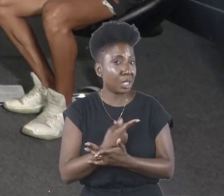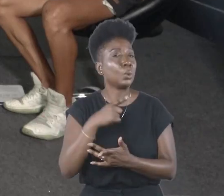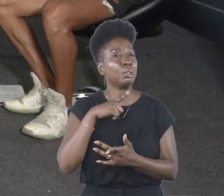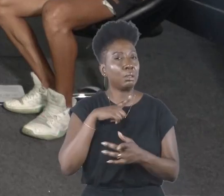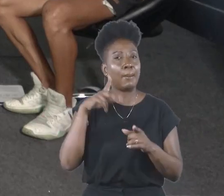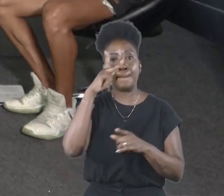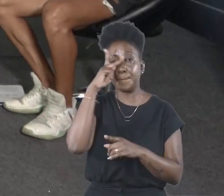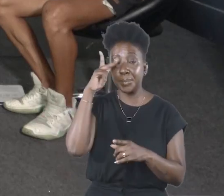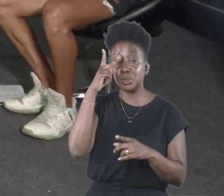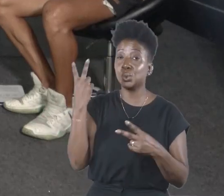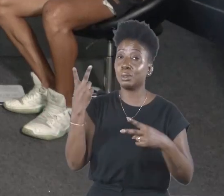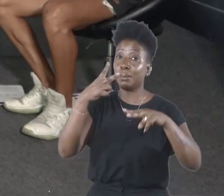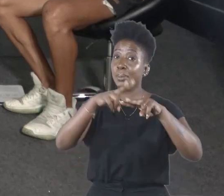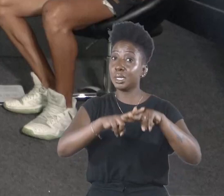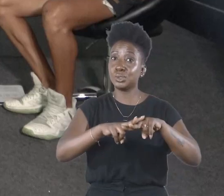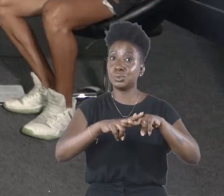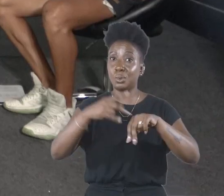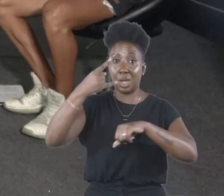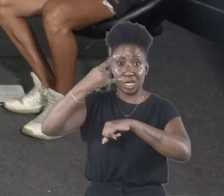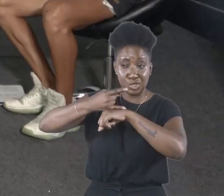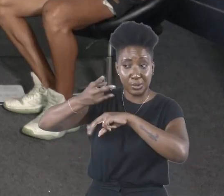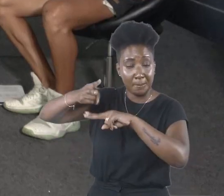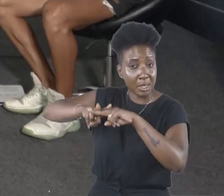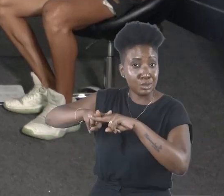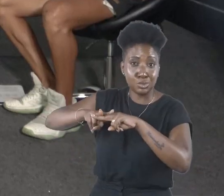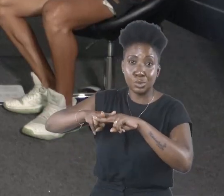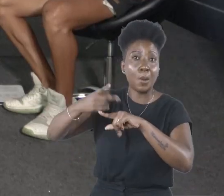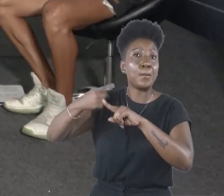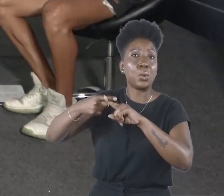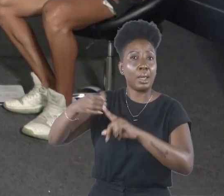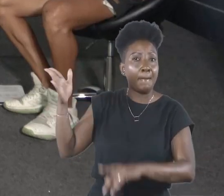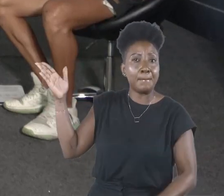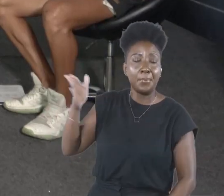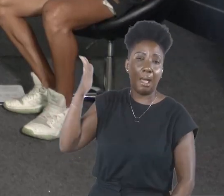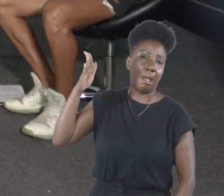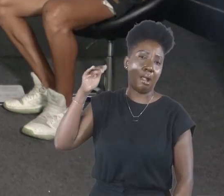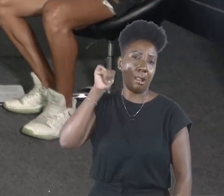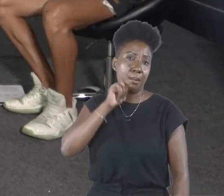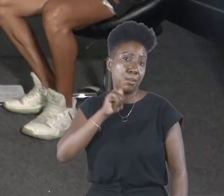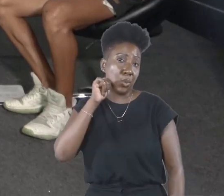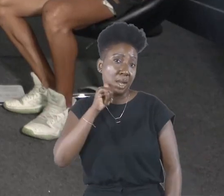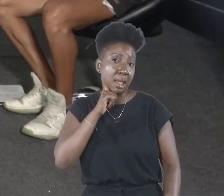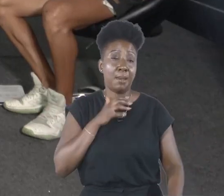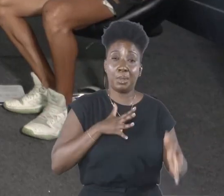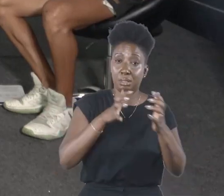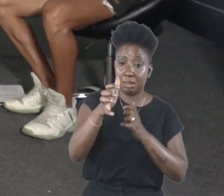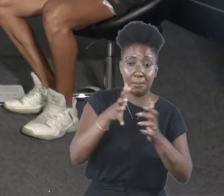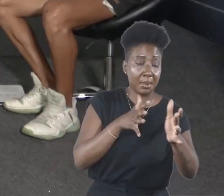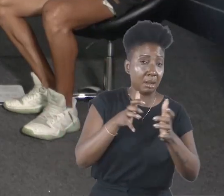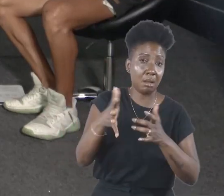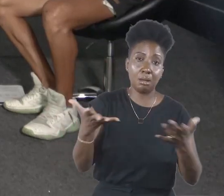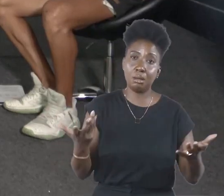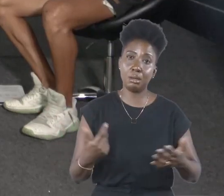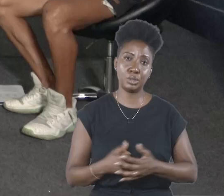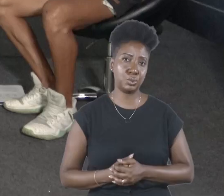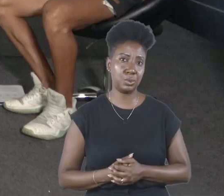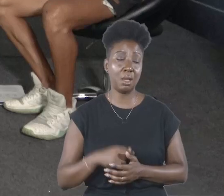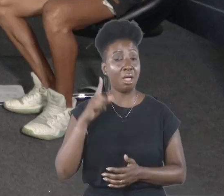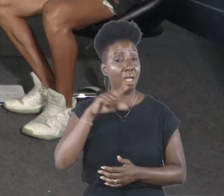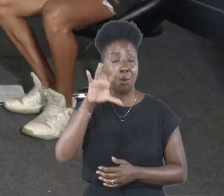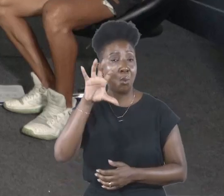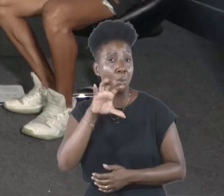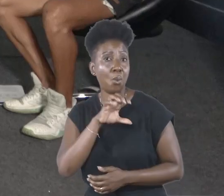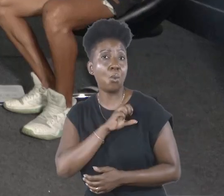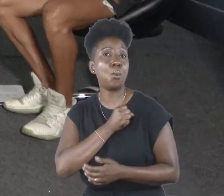pra mulher dele, tá batendo porque tá apaixonado. Mas aqui, na lei Maria da Penha, mesmo todo dia